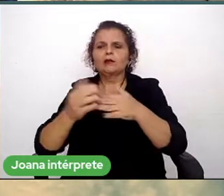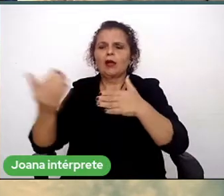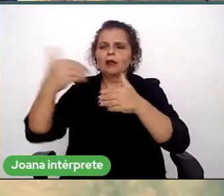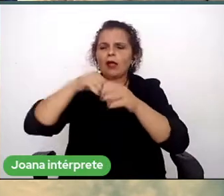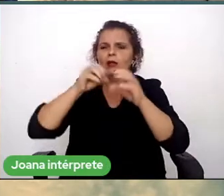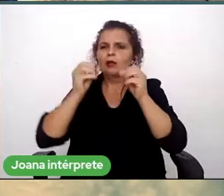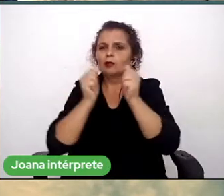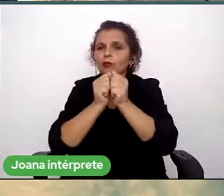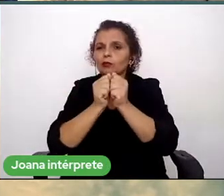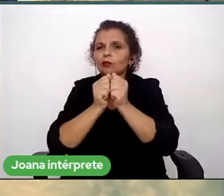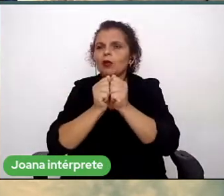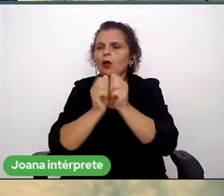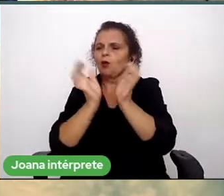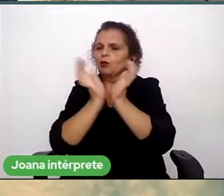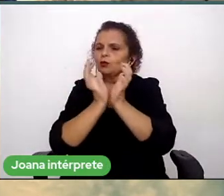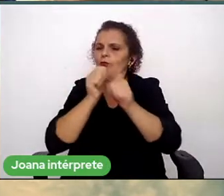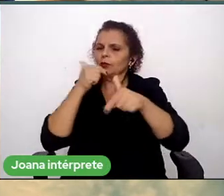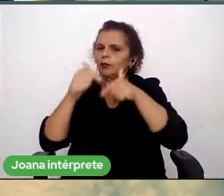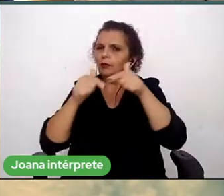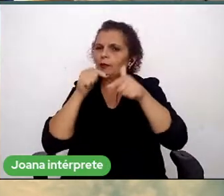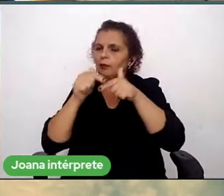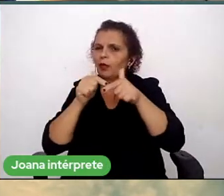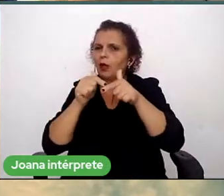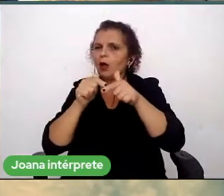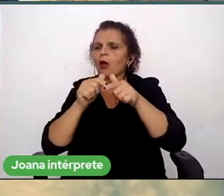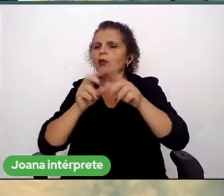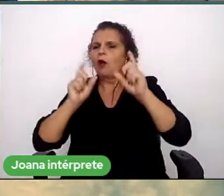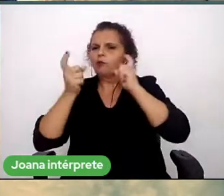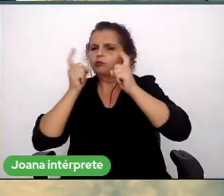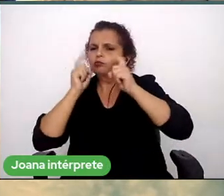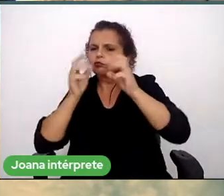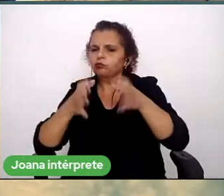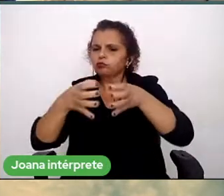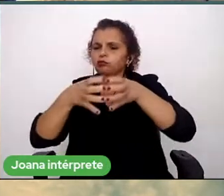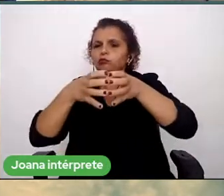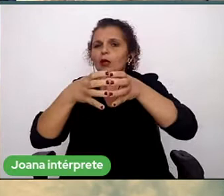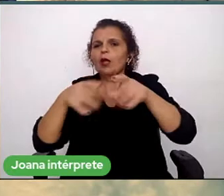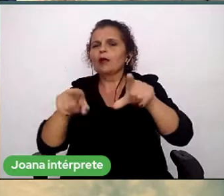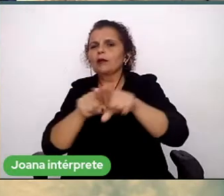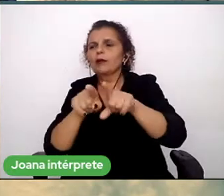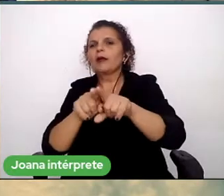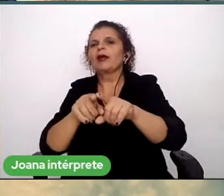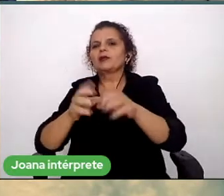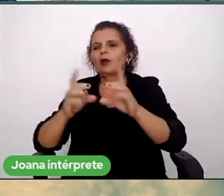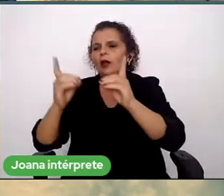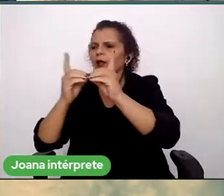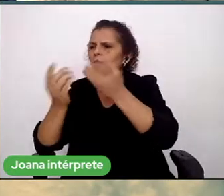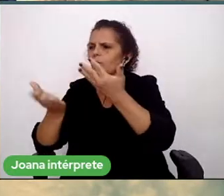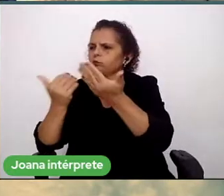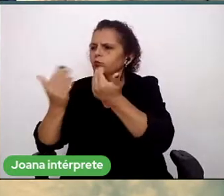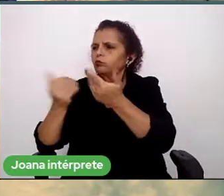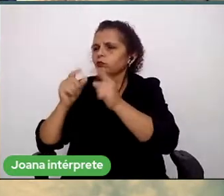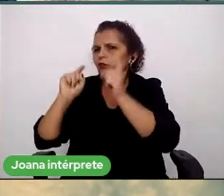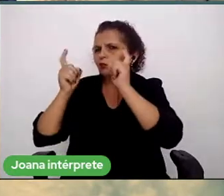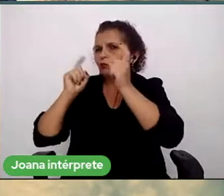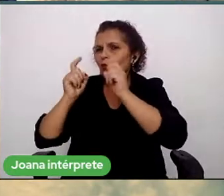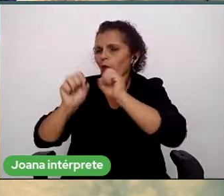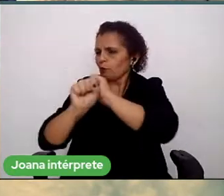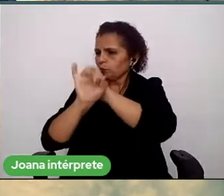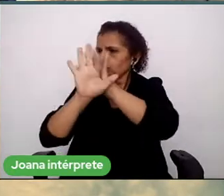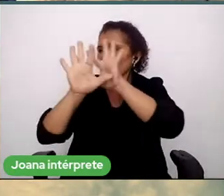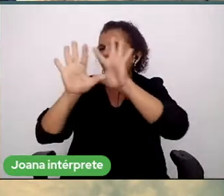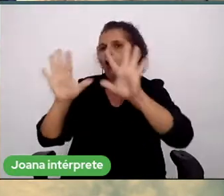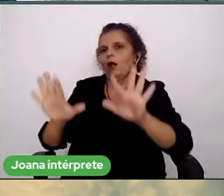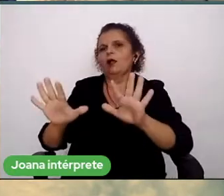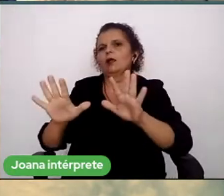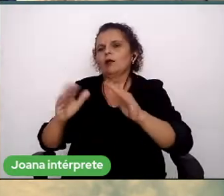com o time que vai trabalhar dentro das e iniciativa como também com a nossa cliente para que todos estejamos